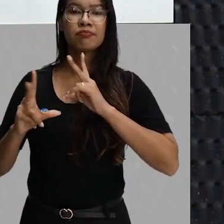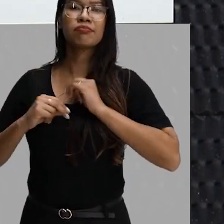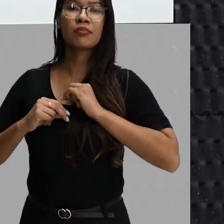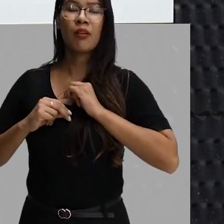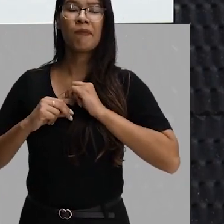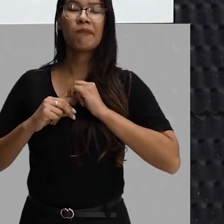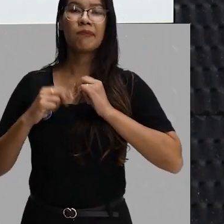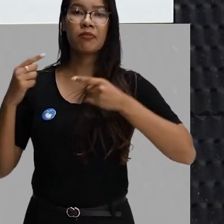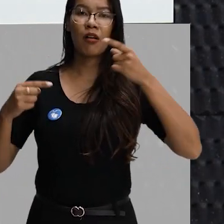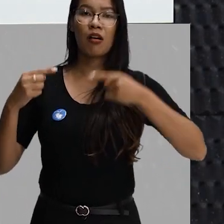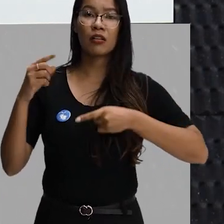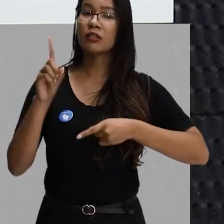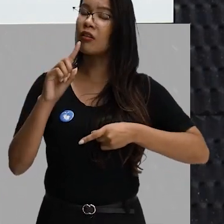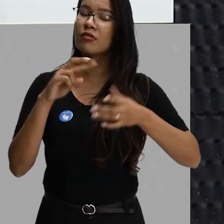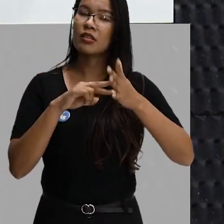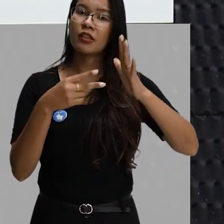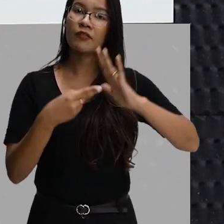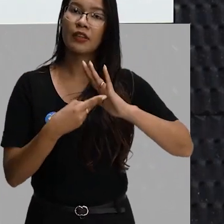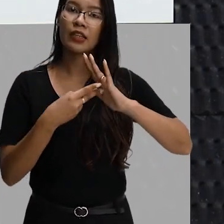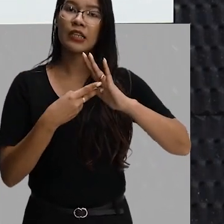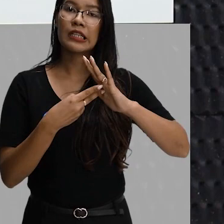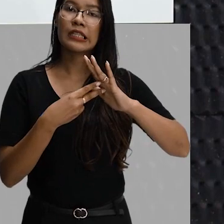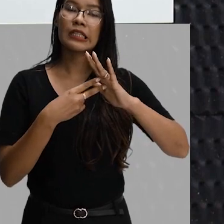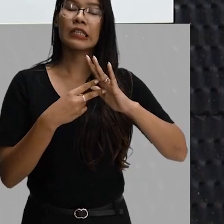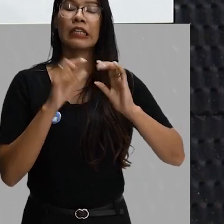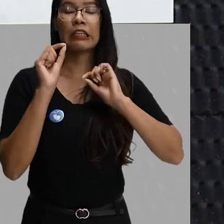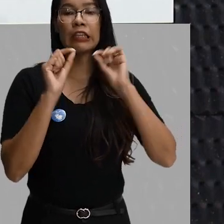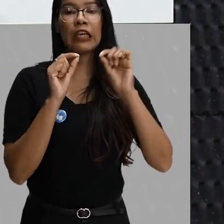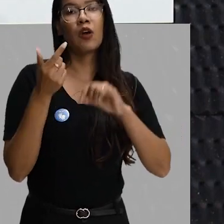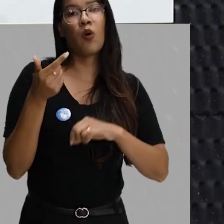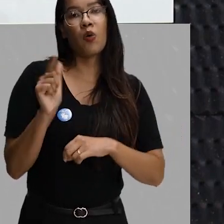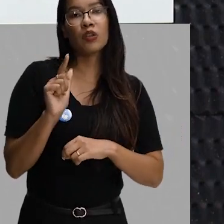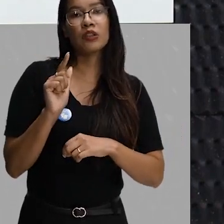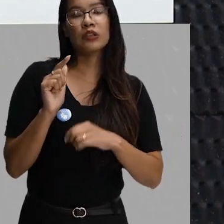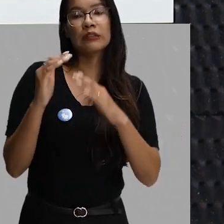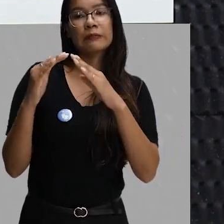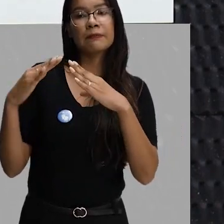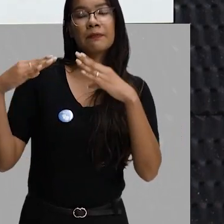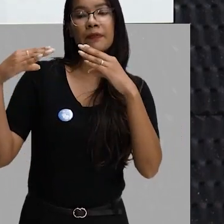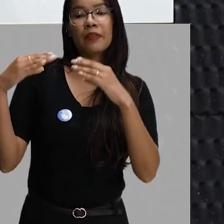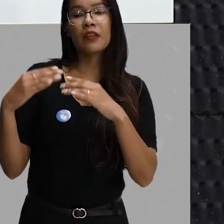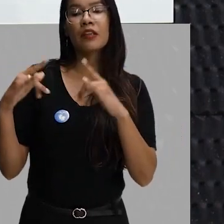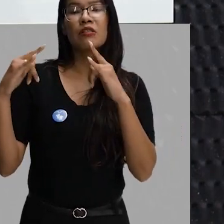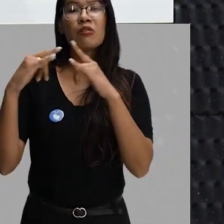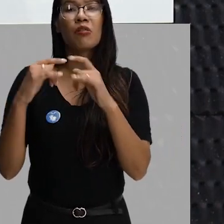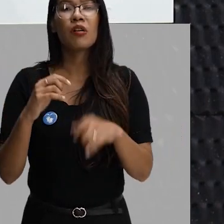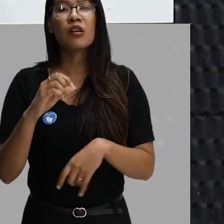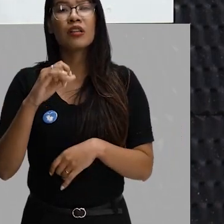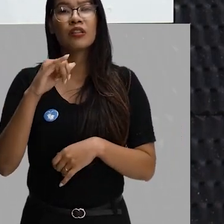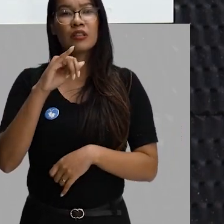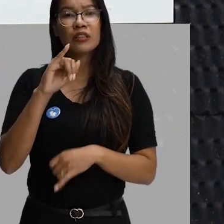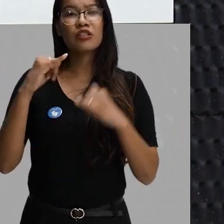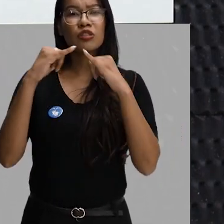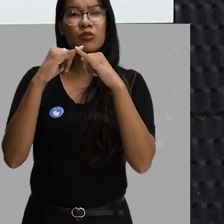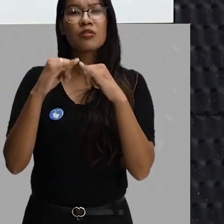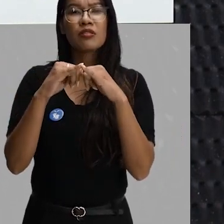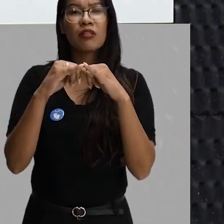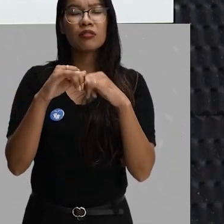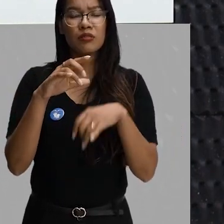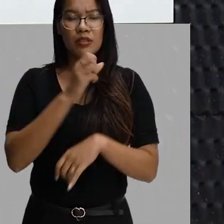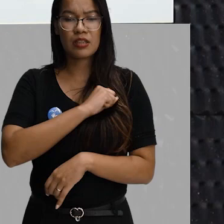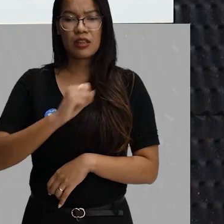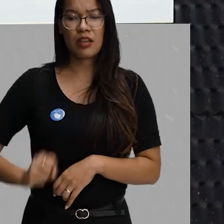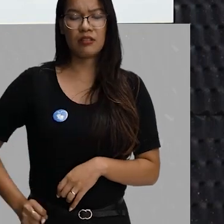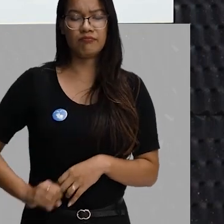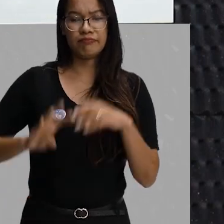que não significa dizer que as instituições republicanas, como o Senado, vão desaparecer. As instituições republicanas continuam existindo durante o